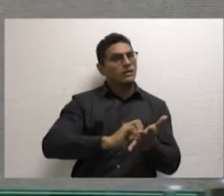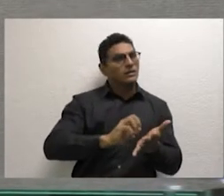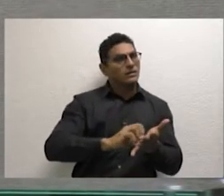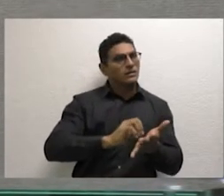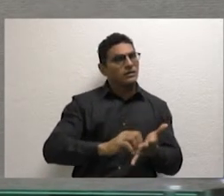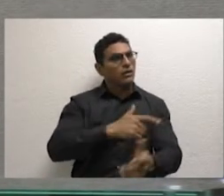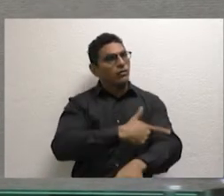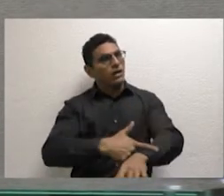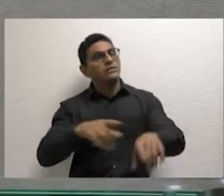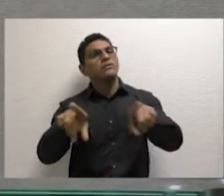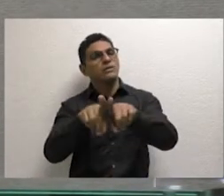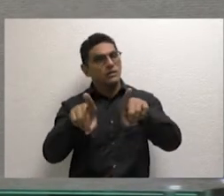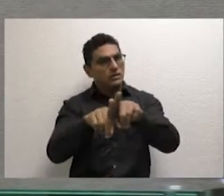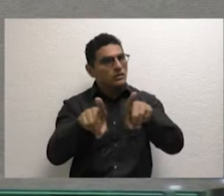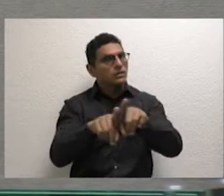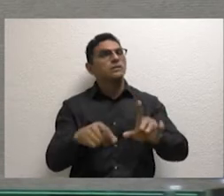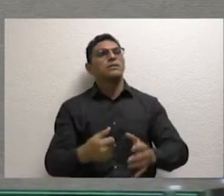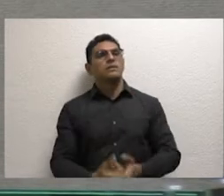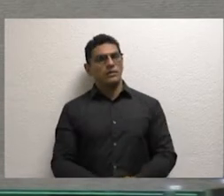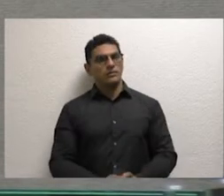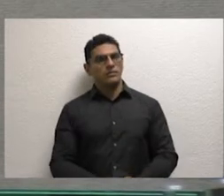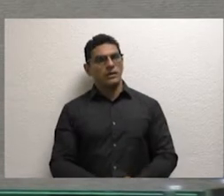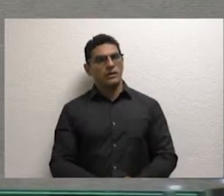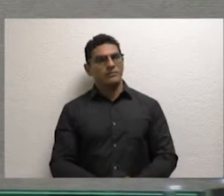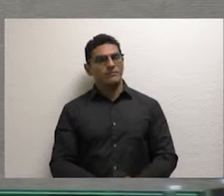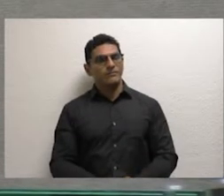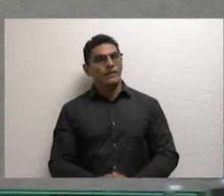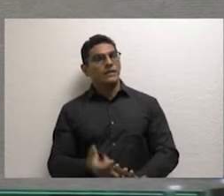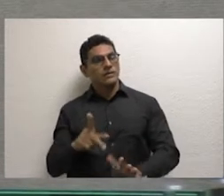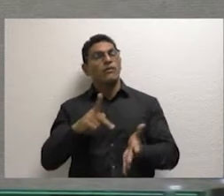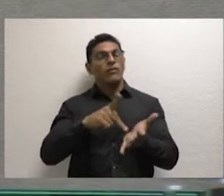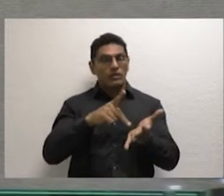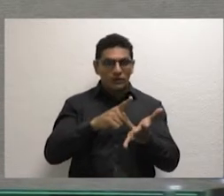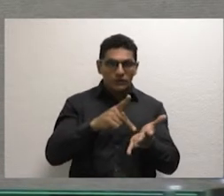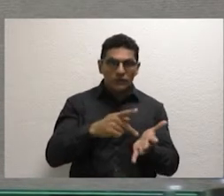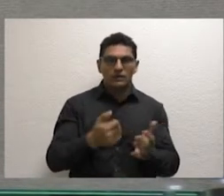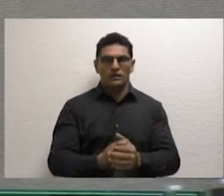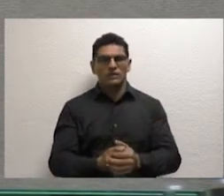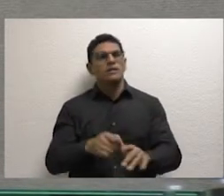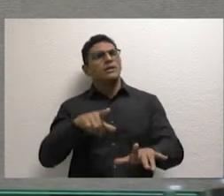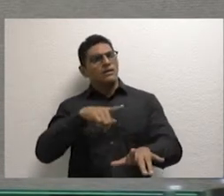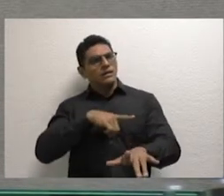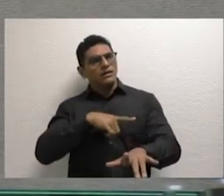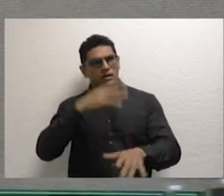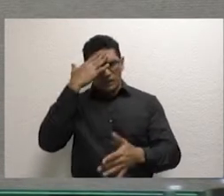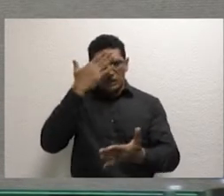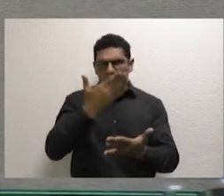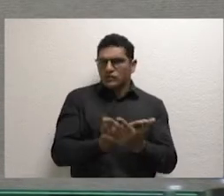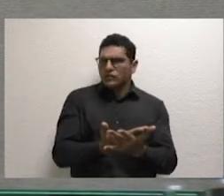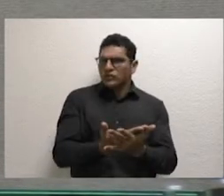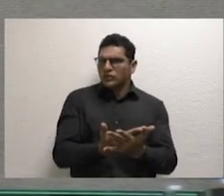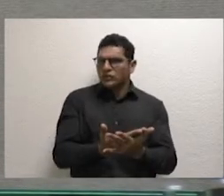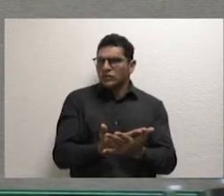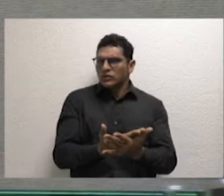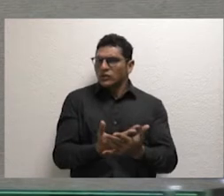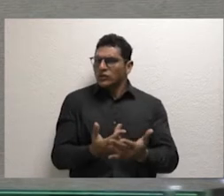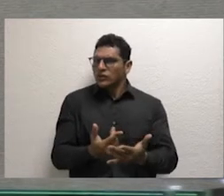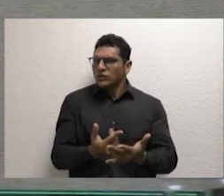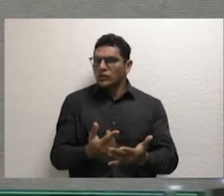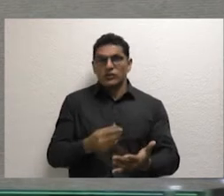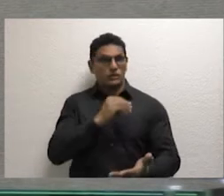a esses pontos é uma receptividade tem uma grande questão ainda que é a questão do ganho real